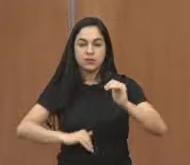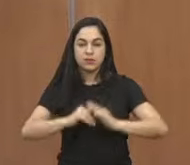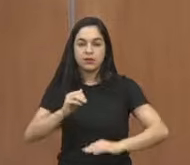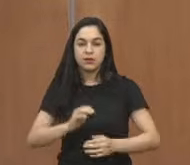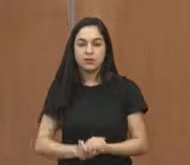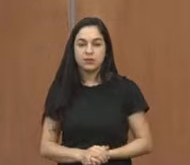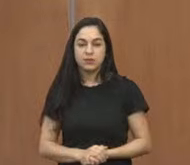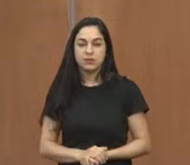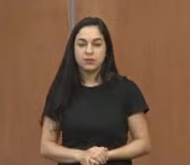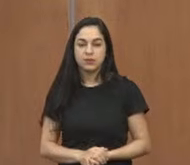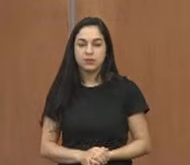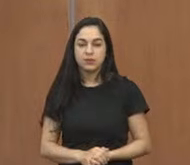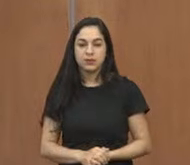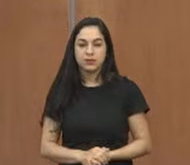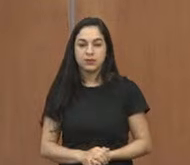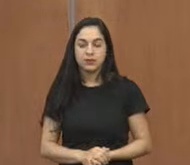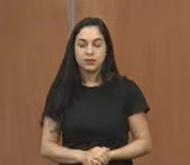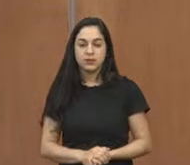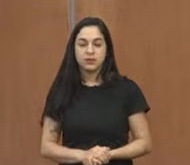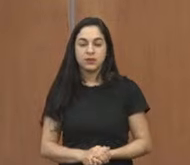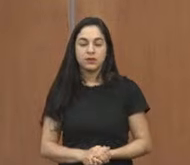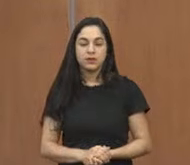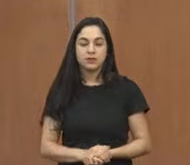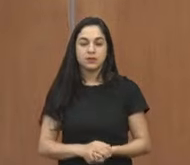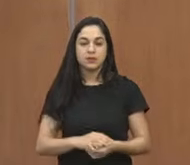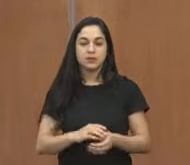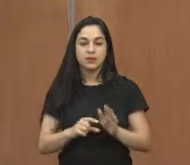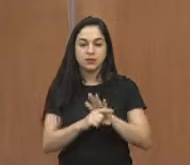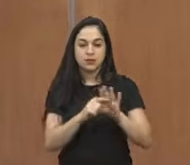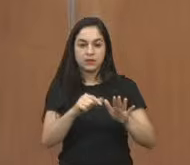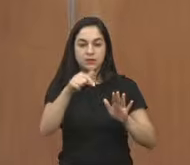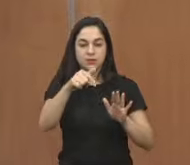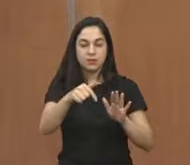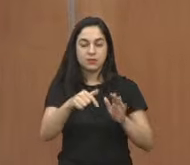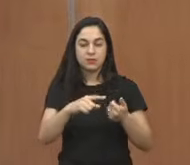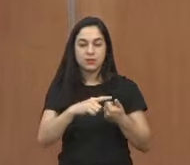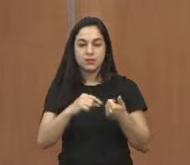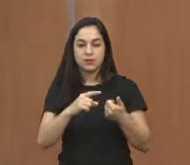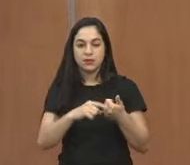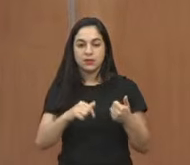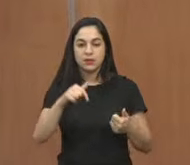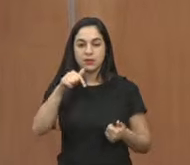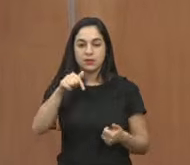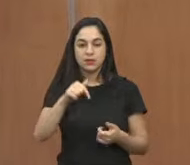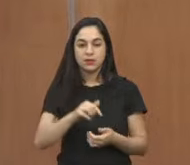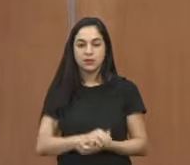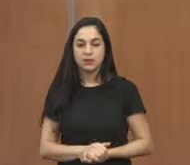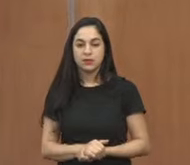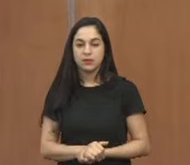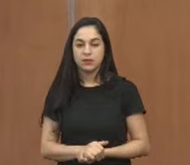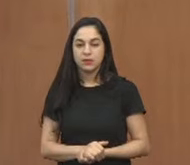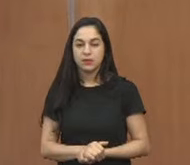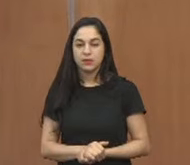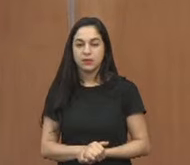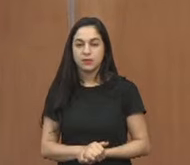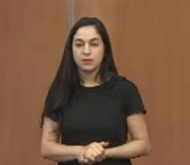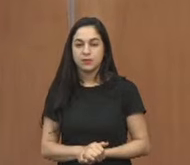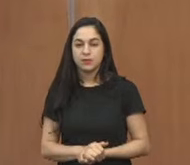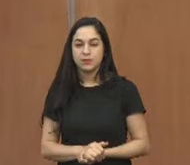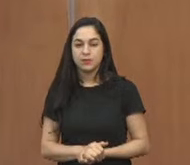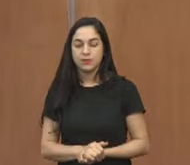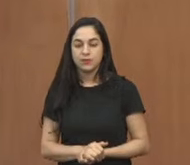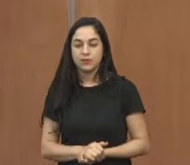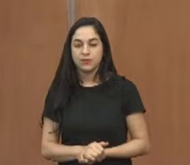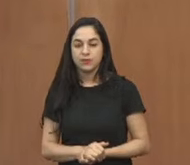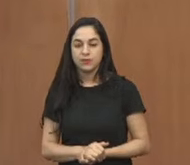A inclusão do parágrafo 7º no artigo 72 reforça a importância da presença efetiva do